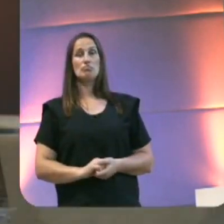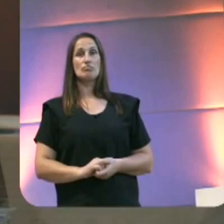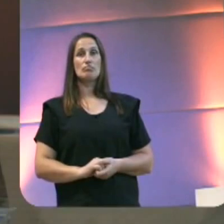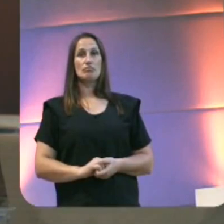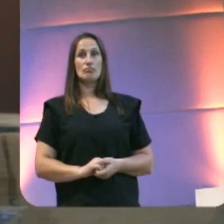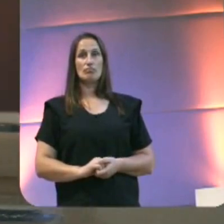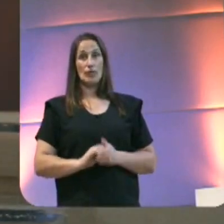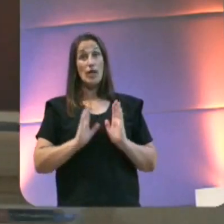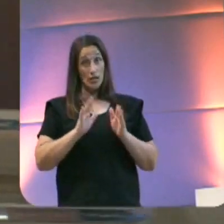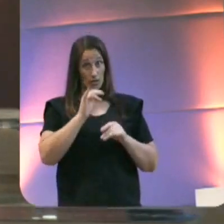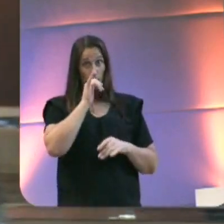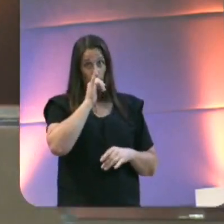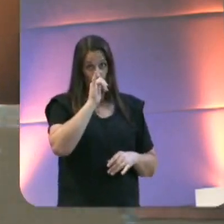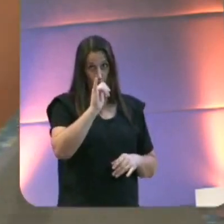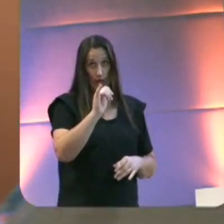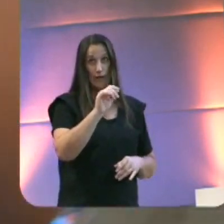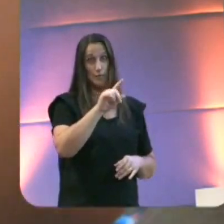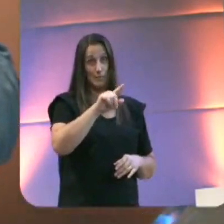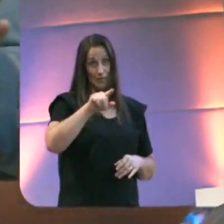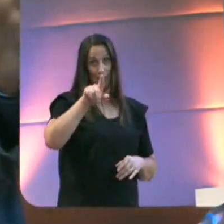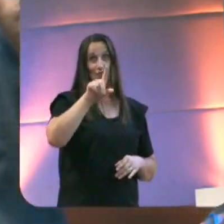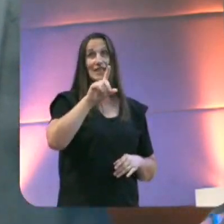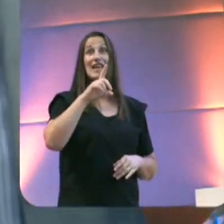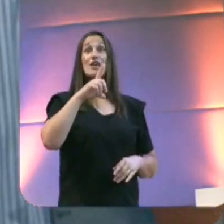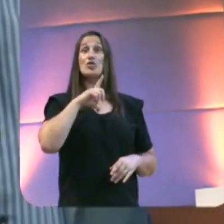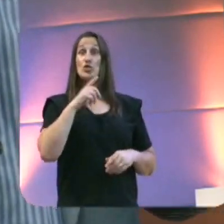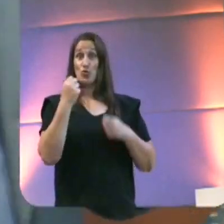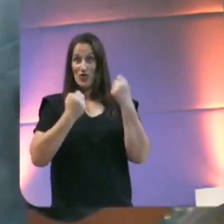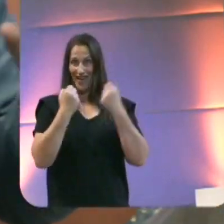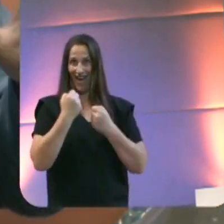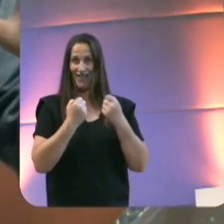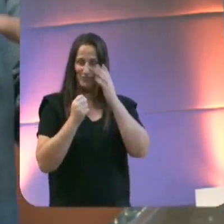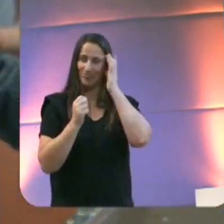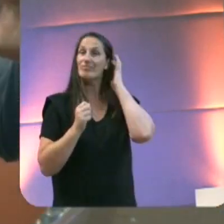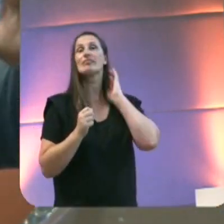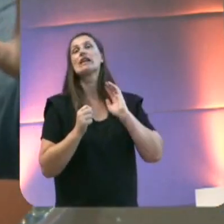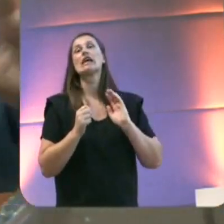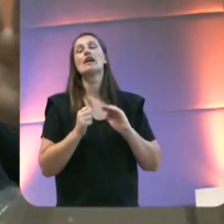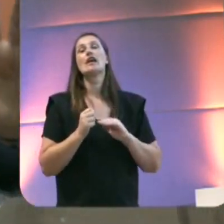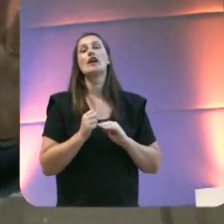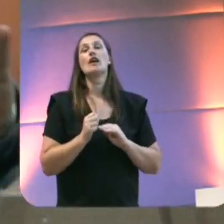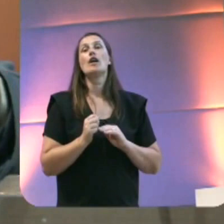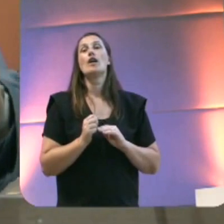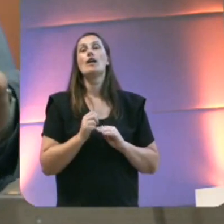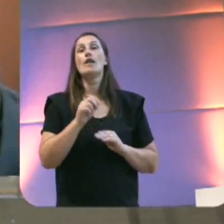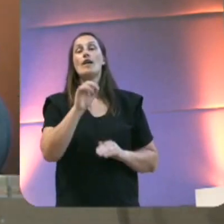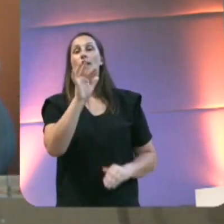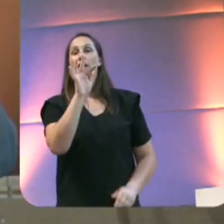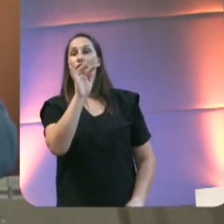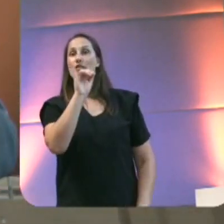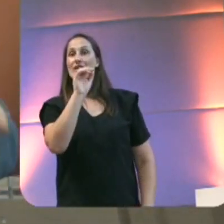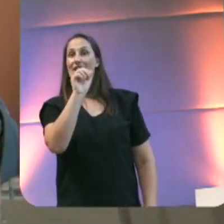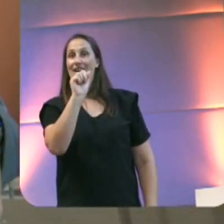Eu já falei para você que eu tive um Fiat 147, maravilhoso, né? Verde abacate, você lembra deles?